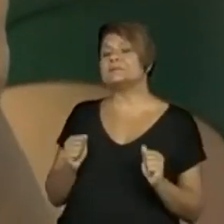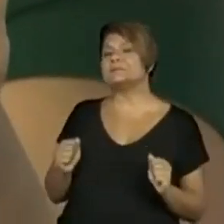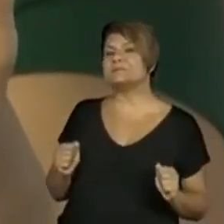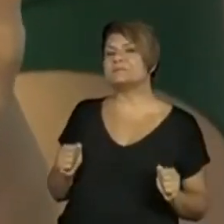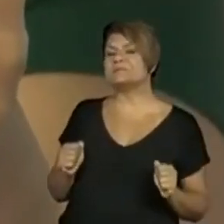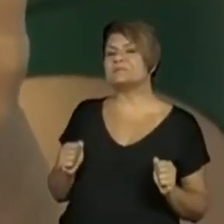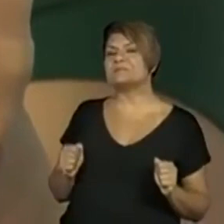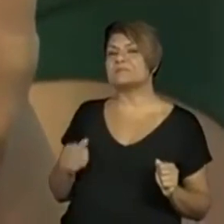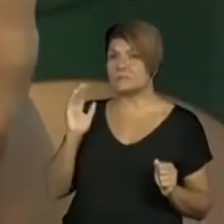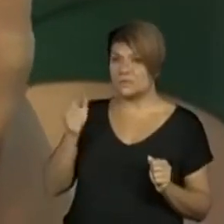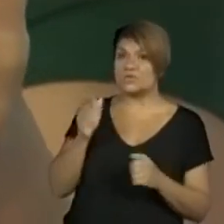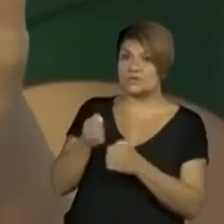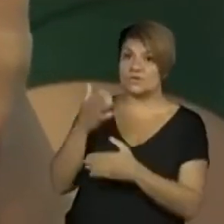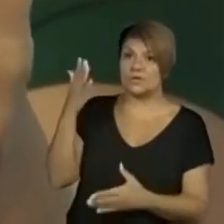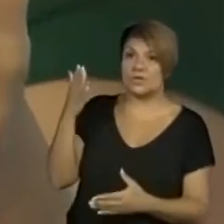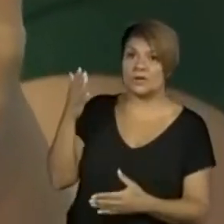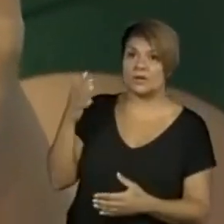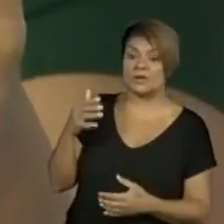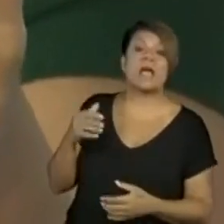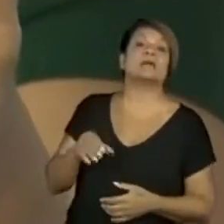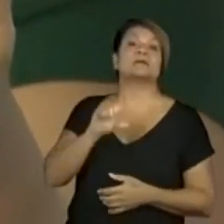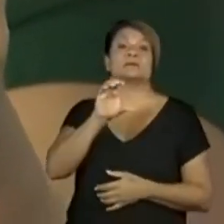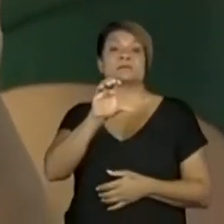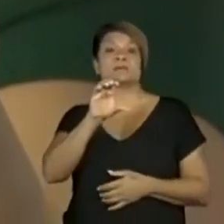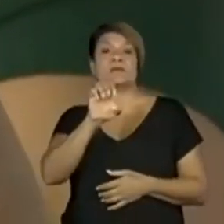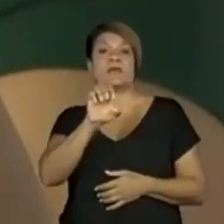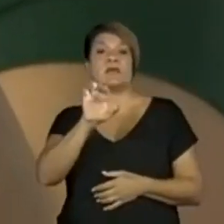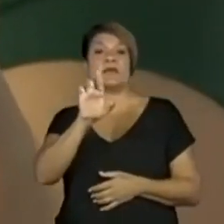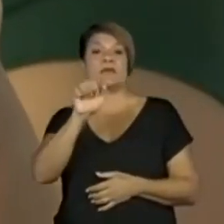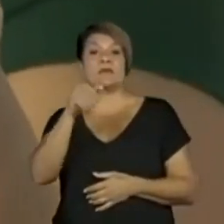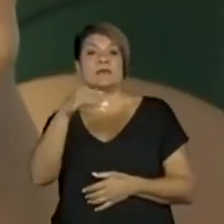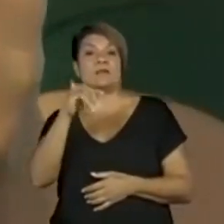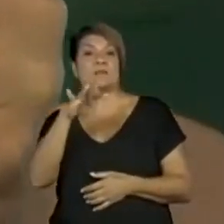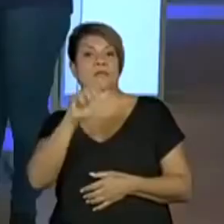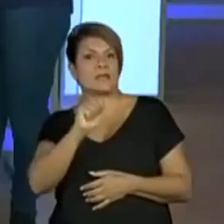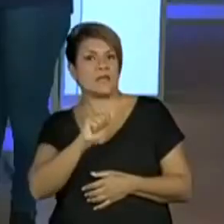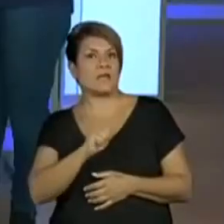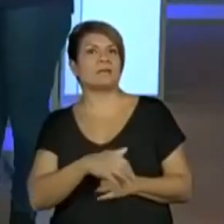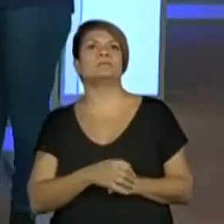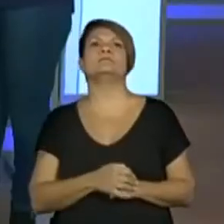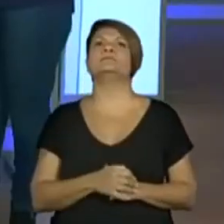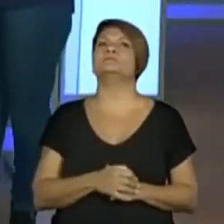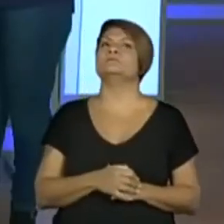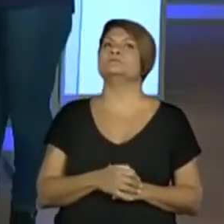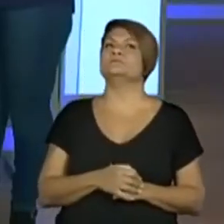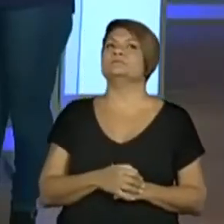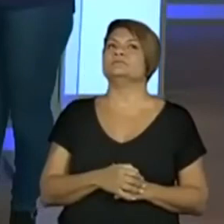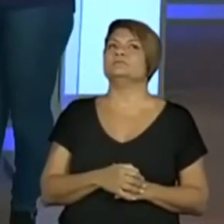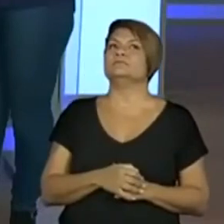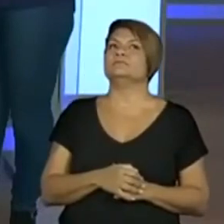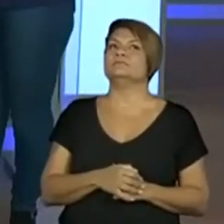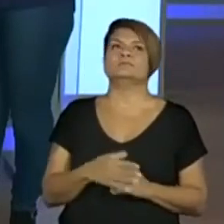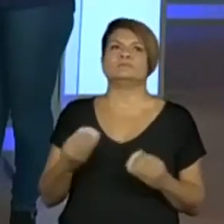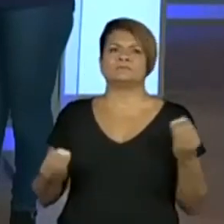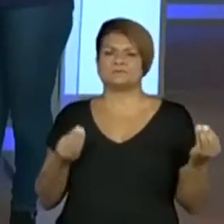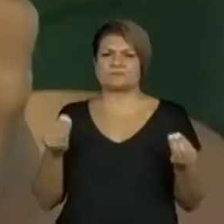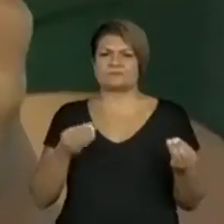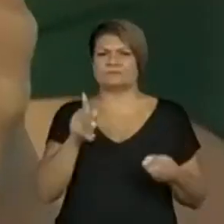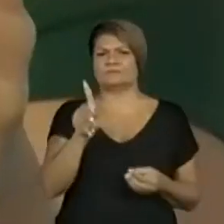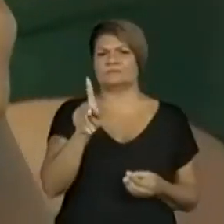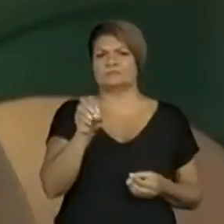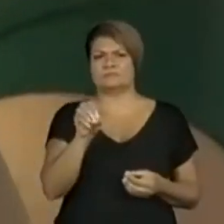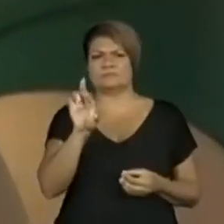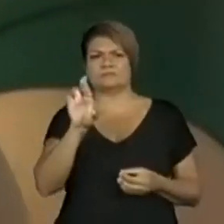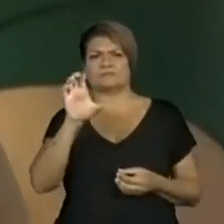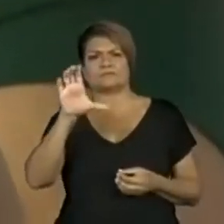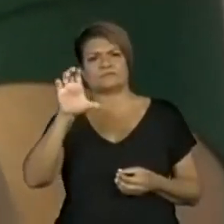já falaram já colocar cerâmica professora é Cerâmica Cerâmica EA isso Professor ser